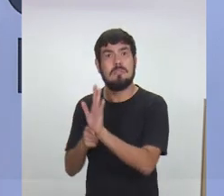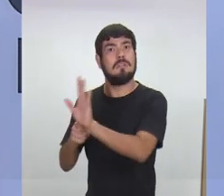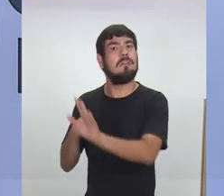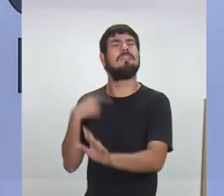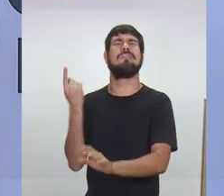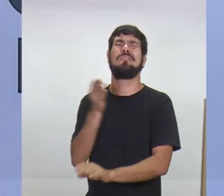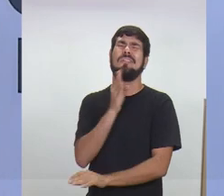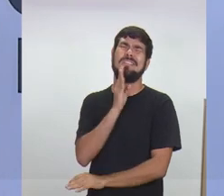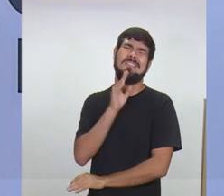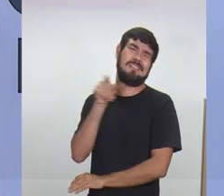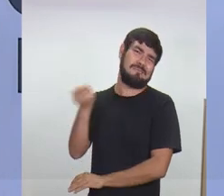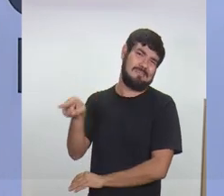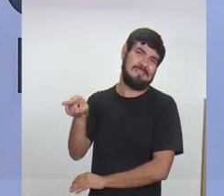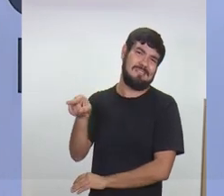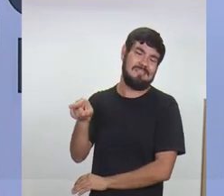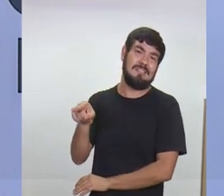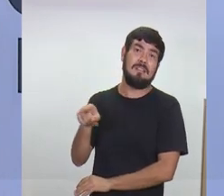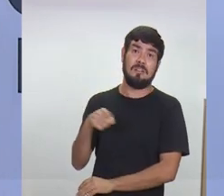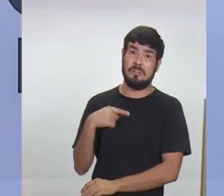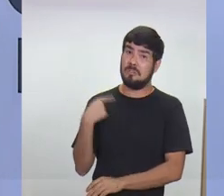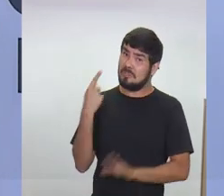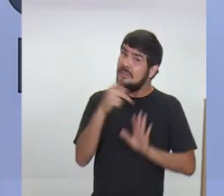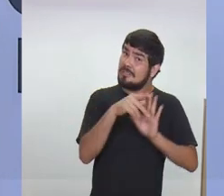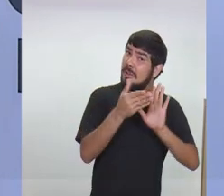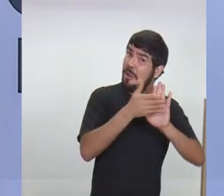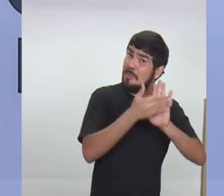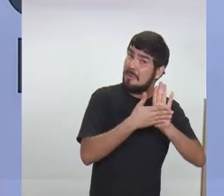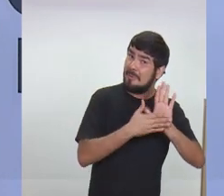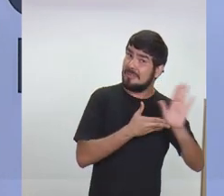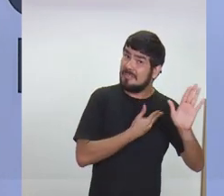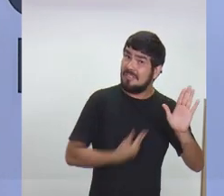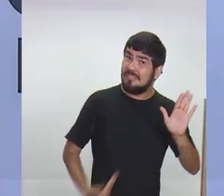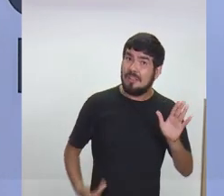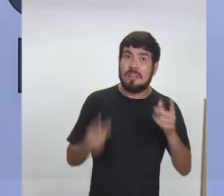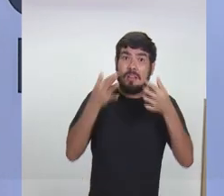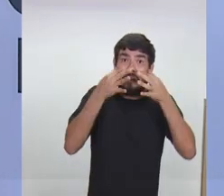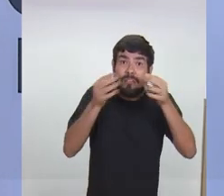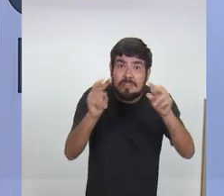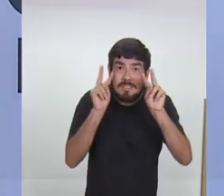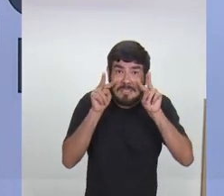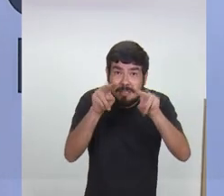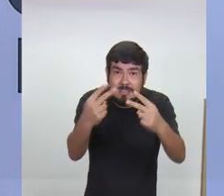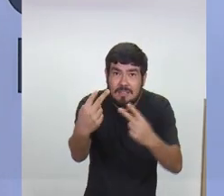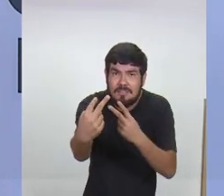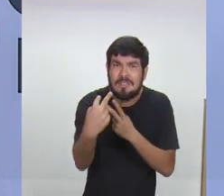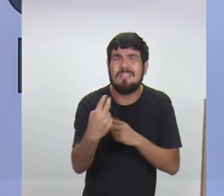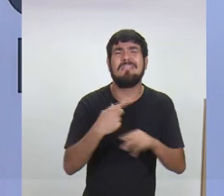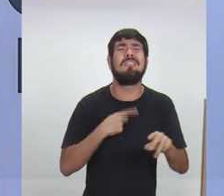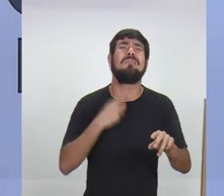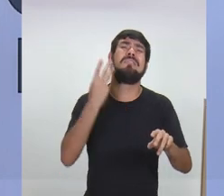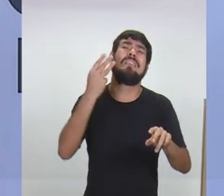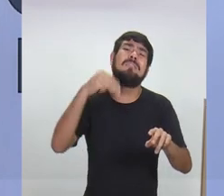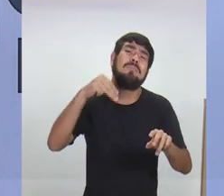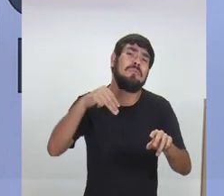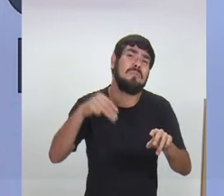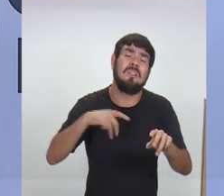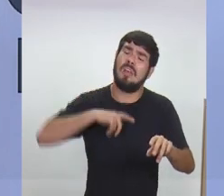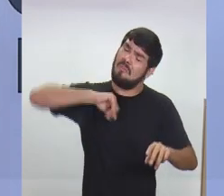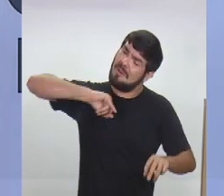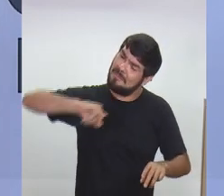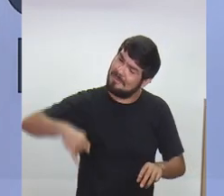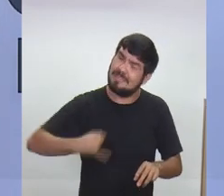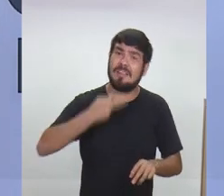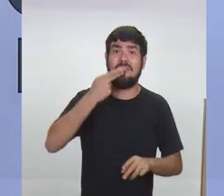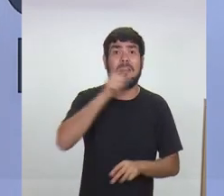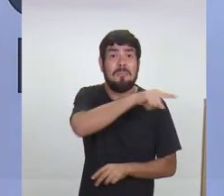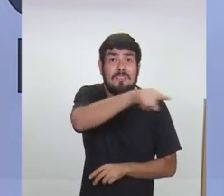o nosso programa de governo para que você fique atento quem está nos assistindo agora eu tenho três minutos para falar e vou aproveitar agora para